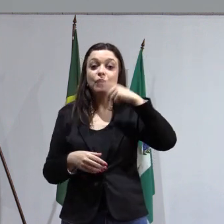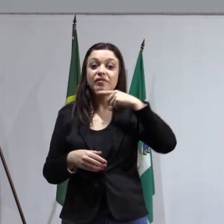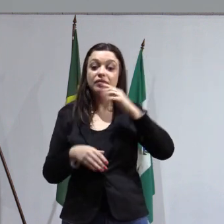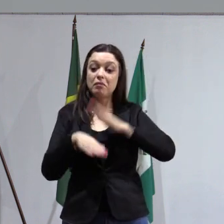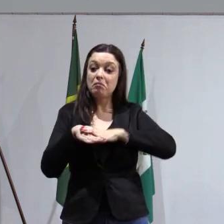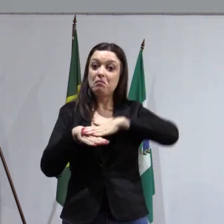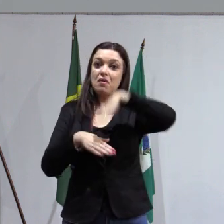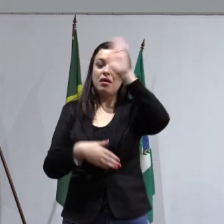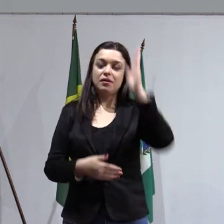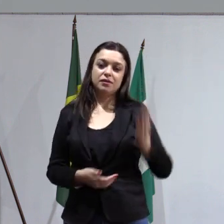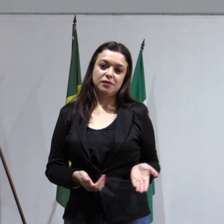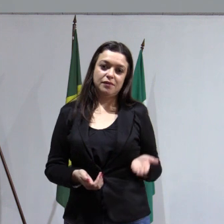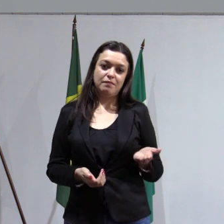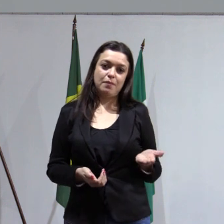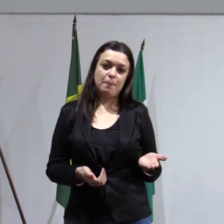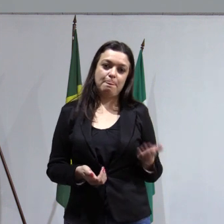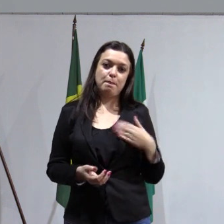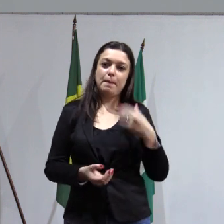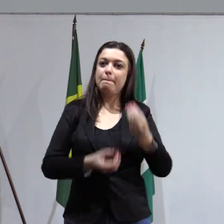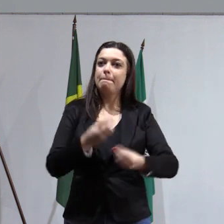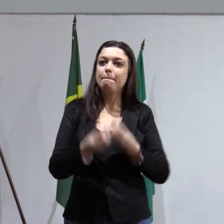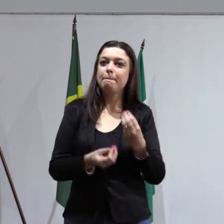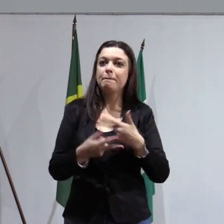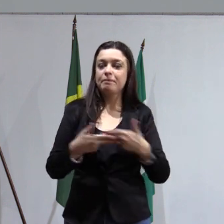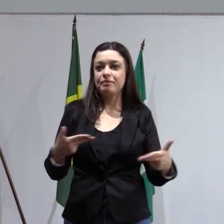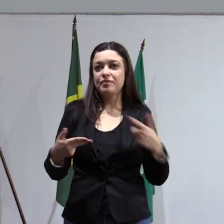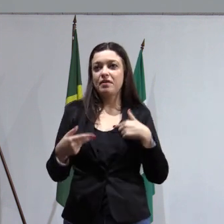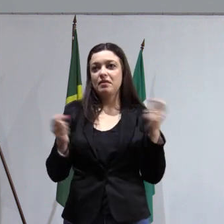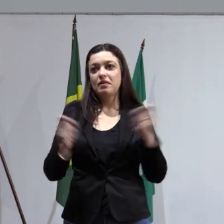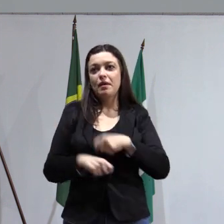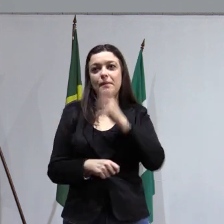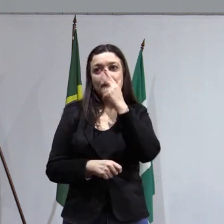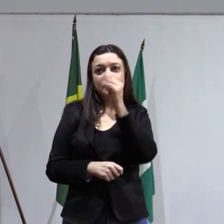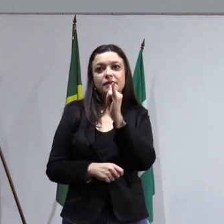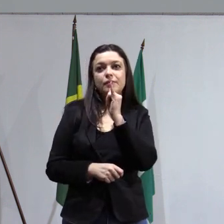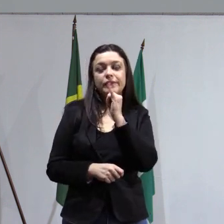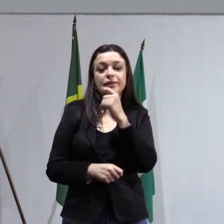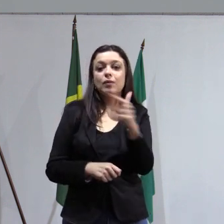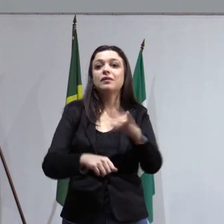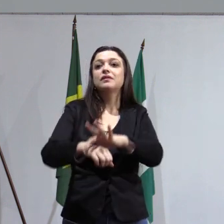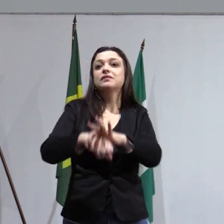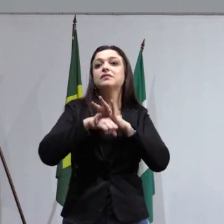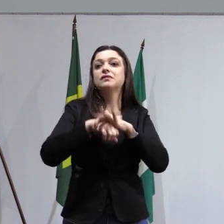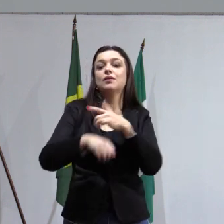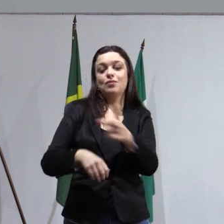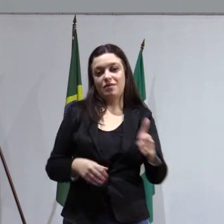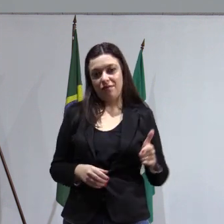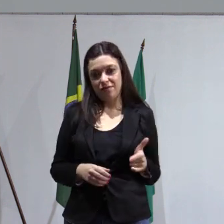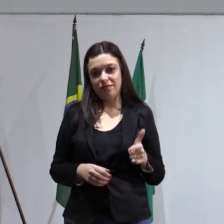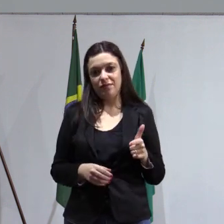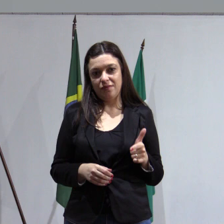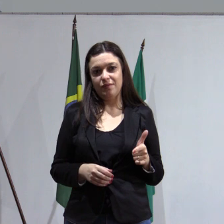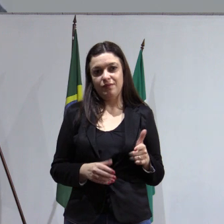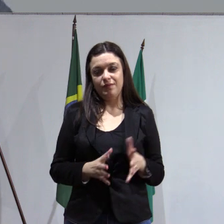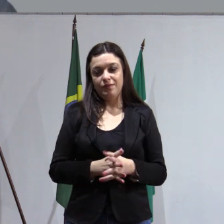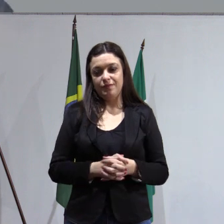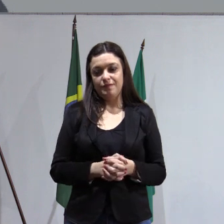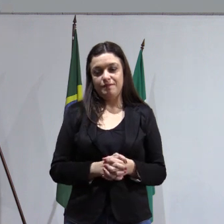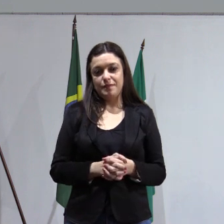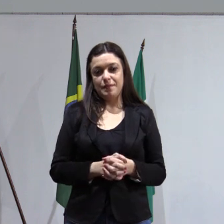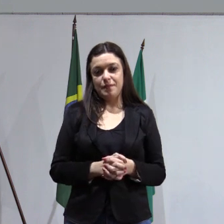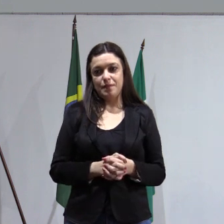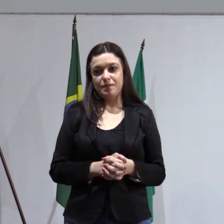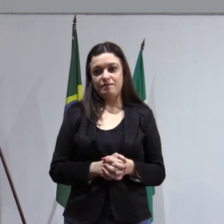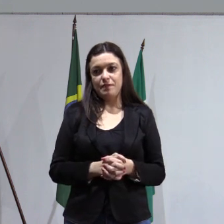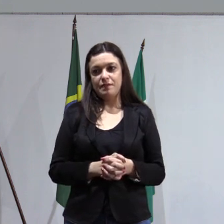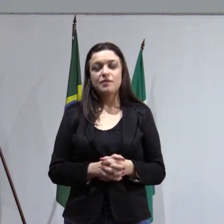gente acaba tornando a situação ainda mais insegura para a gente. Desculpa. Então, por